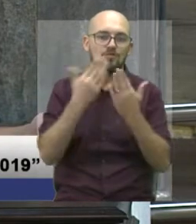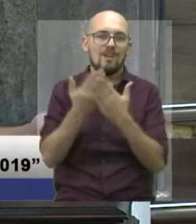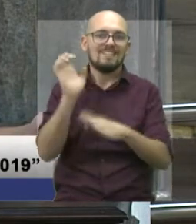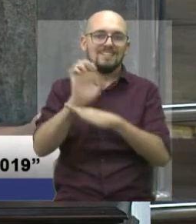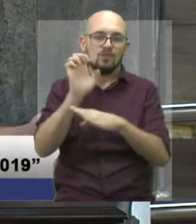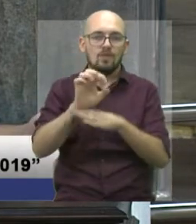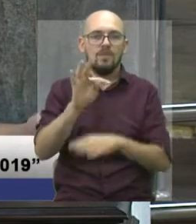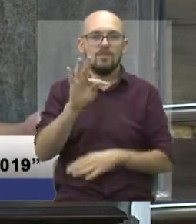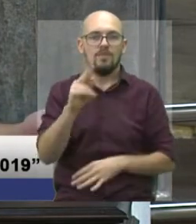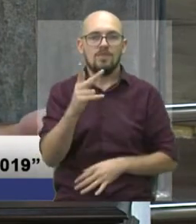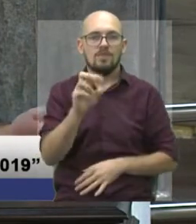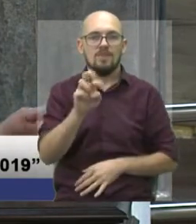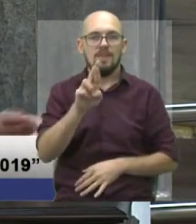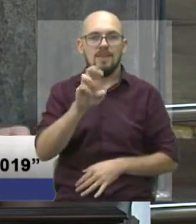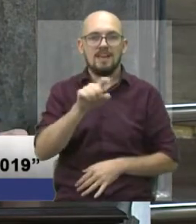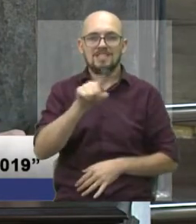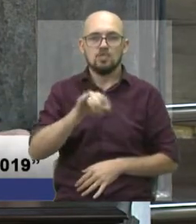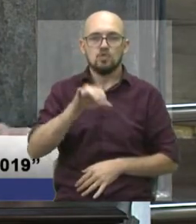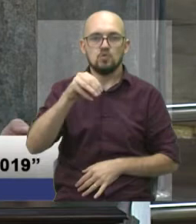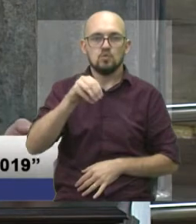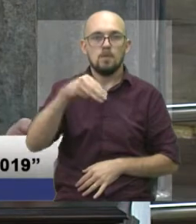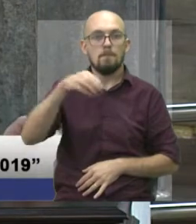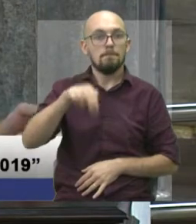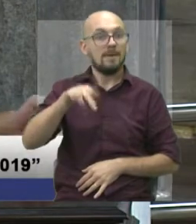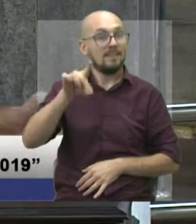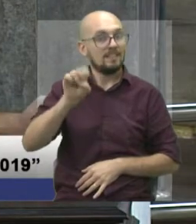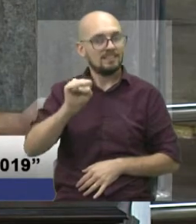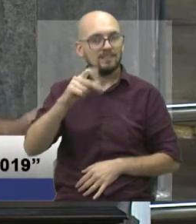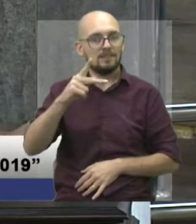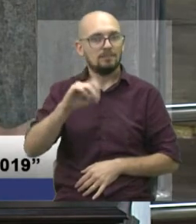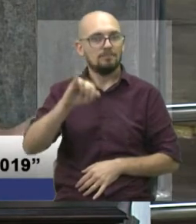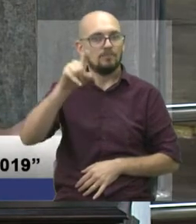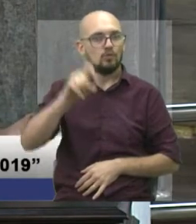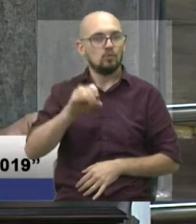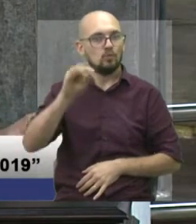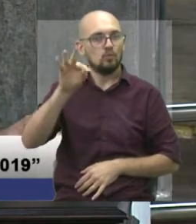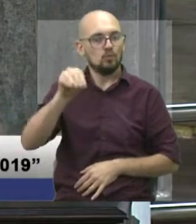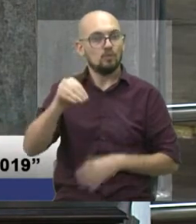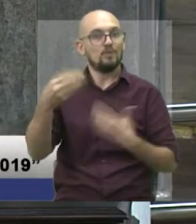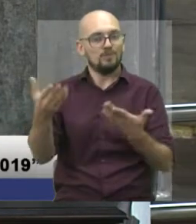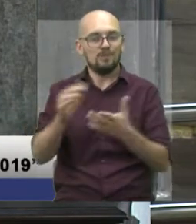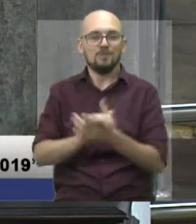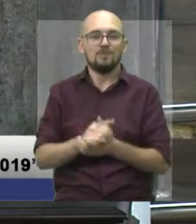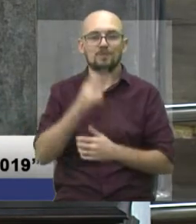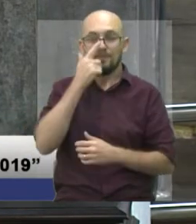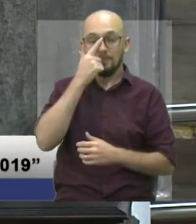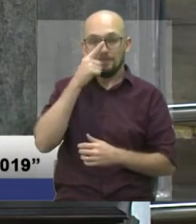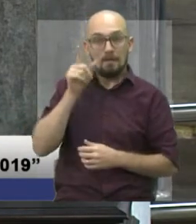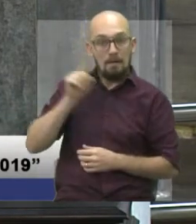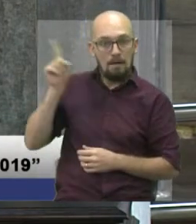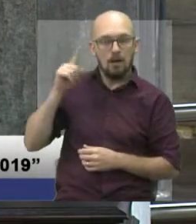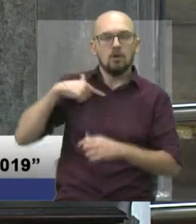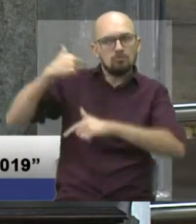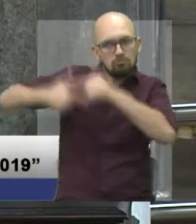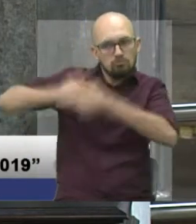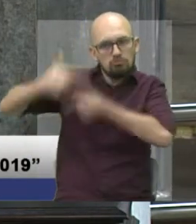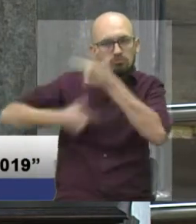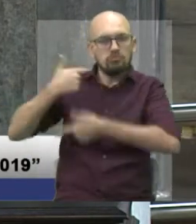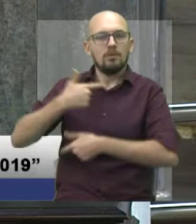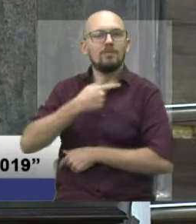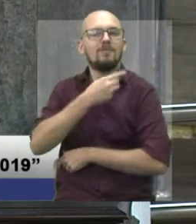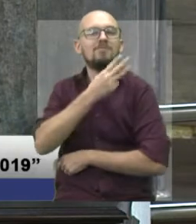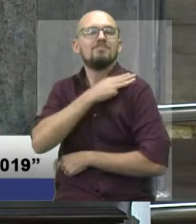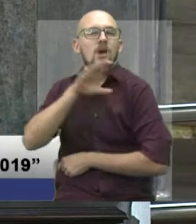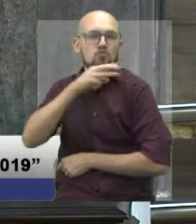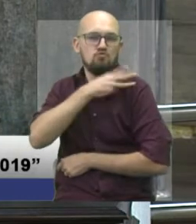Teresio Mendes Peixoto, que está aberto o prêmio, né? Calma que nós vamos se inscrever também. Então, lá, atuando com o ensino médio,